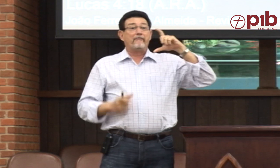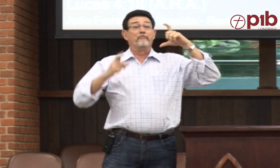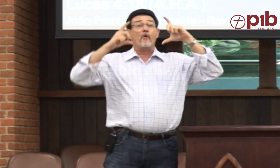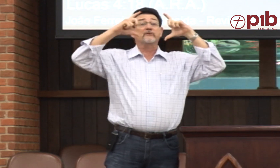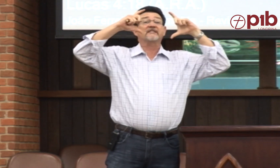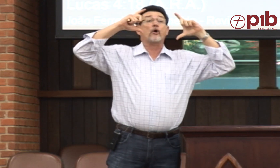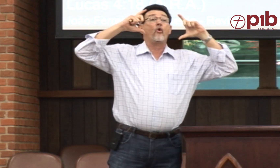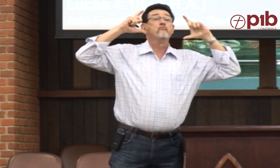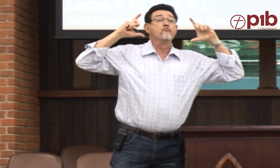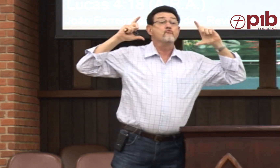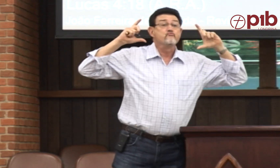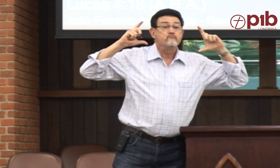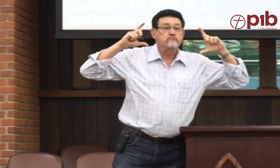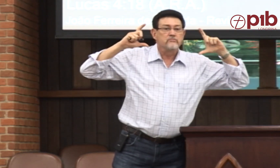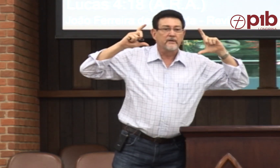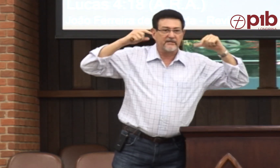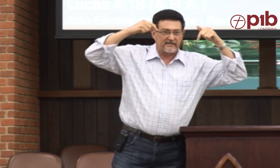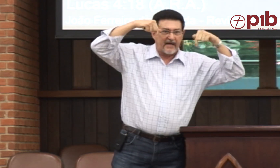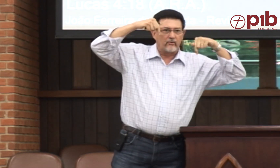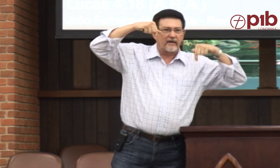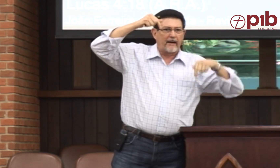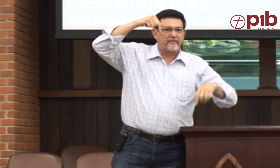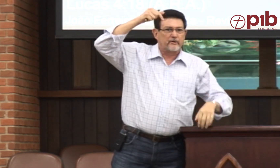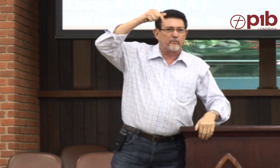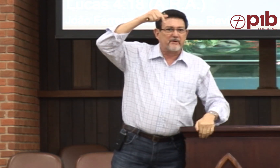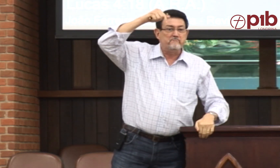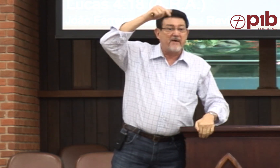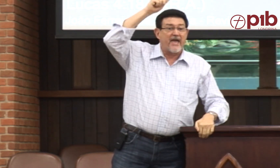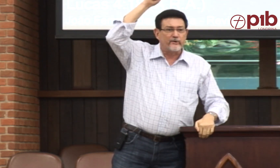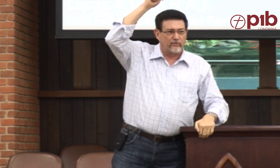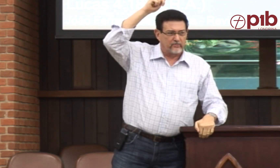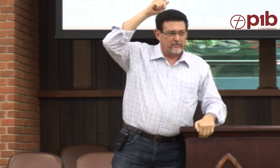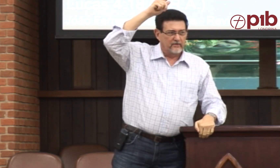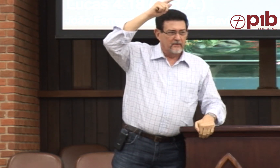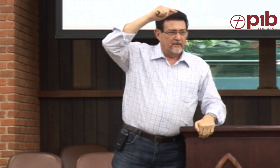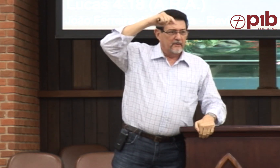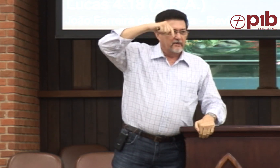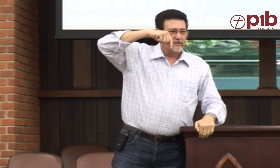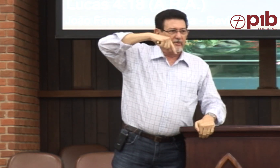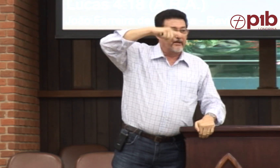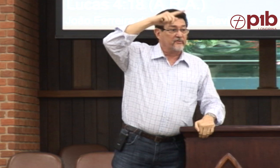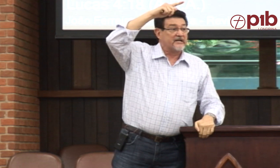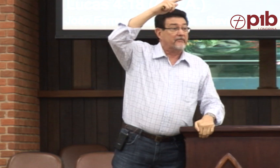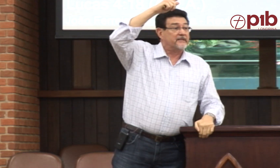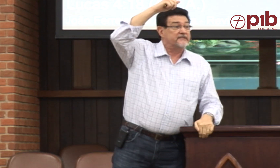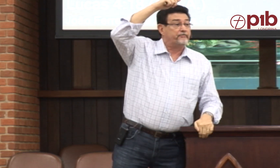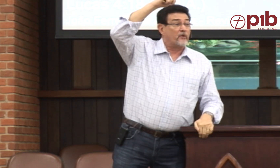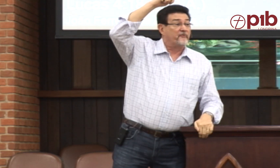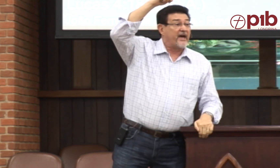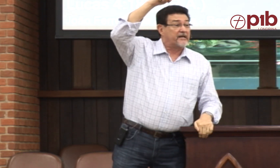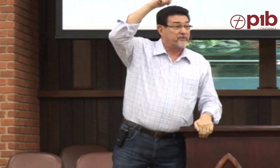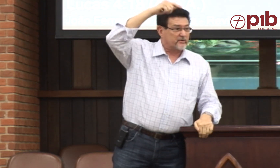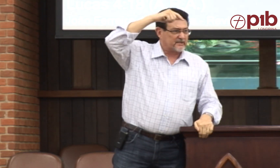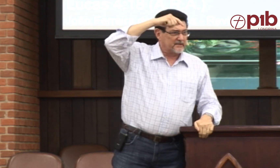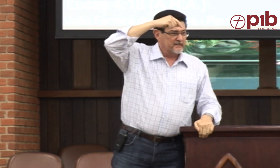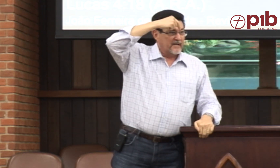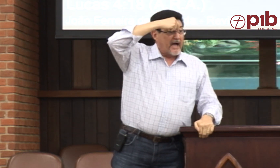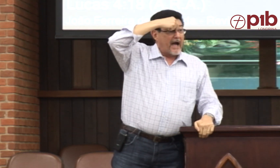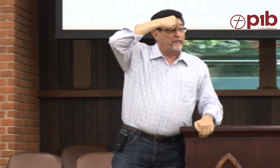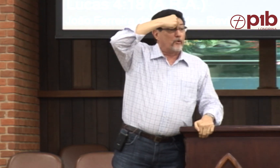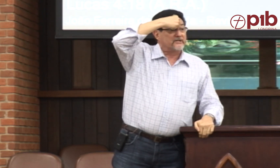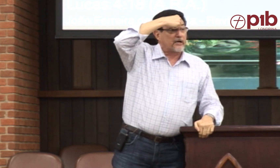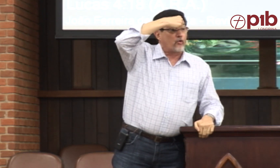a bolsa comum que está no Capítulo primeiro do Livro de Provérbios